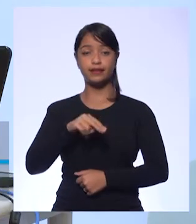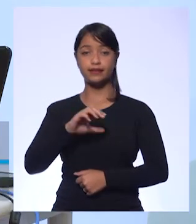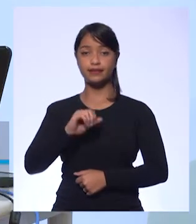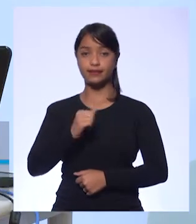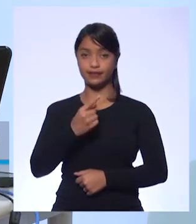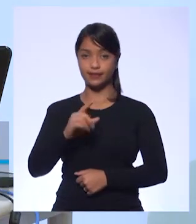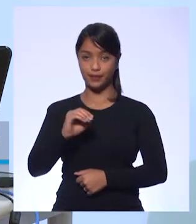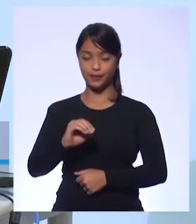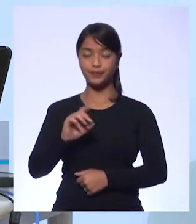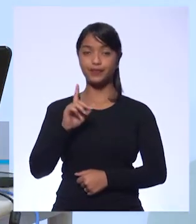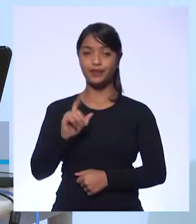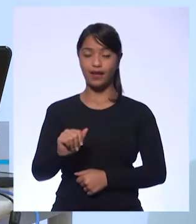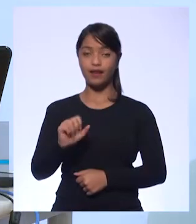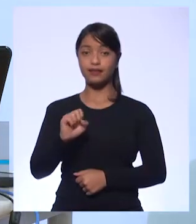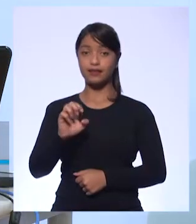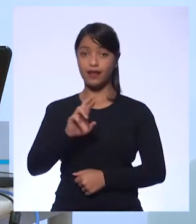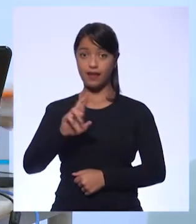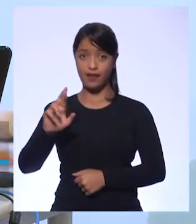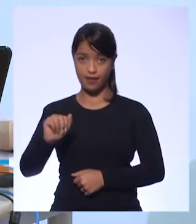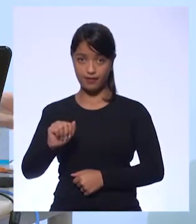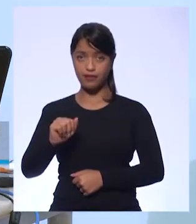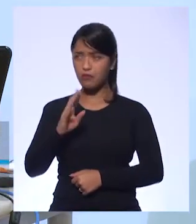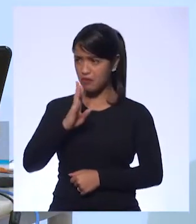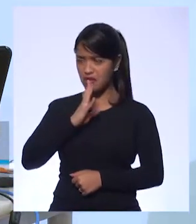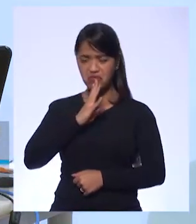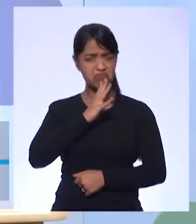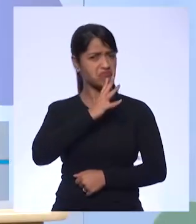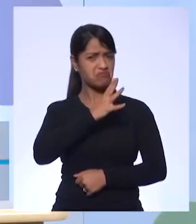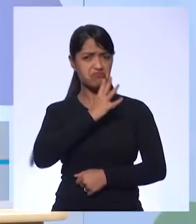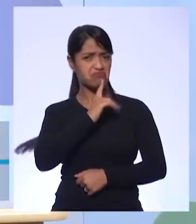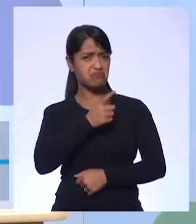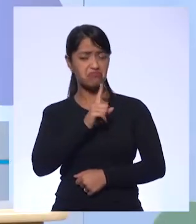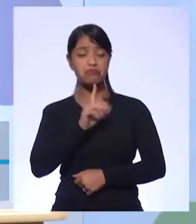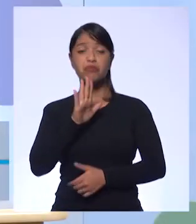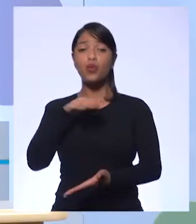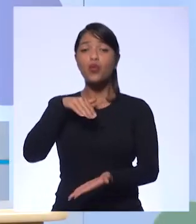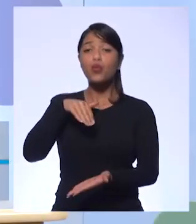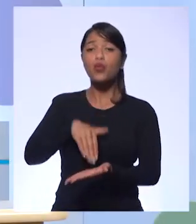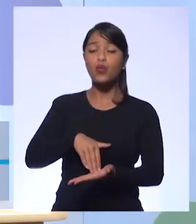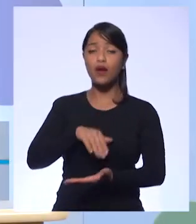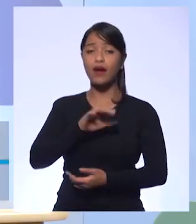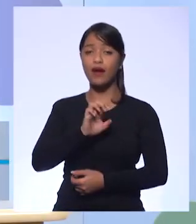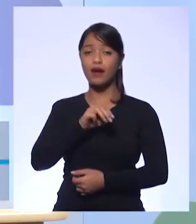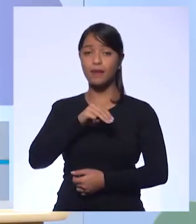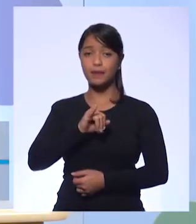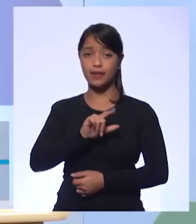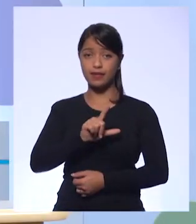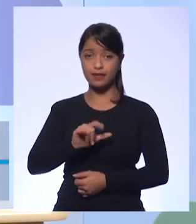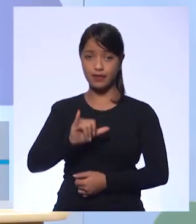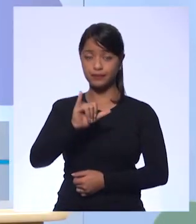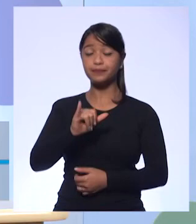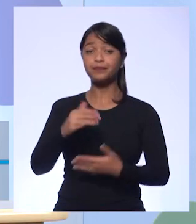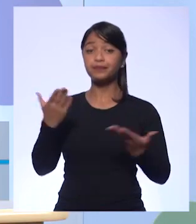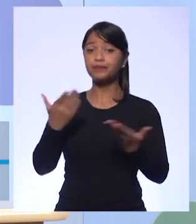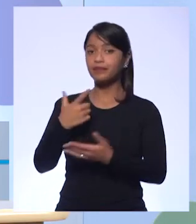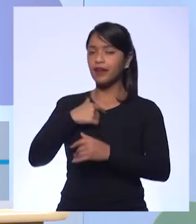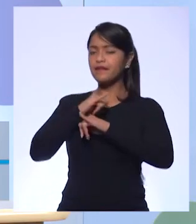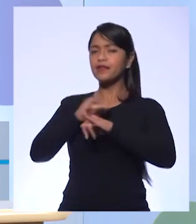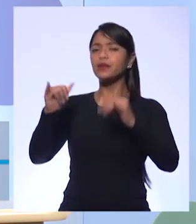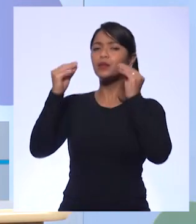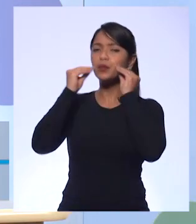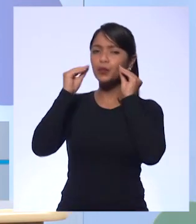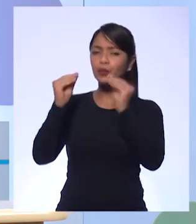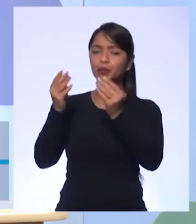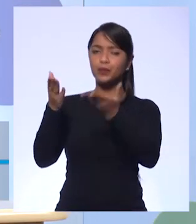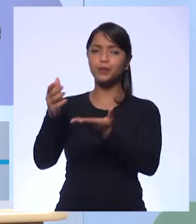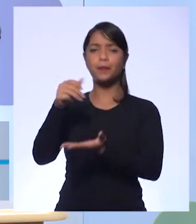a Emily Costa. Então, nossos beijos hoje são esses. E deixa eu mandar um beijo pra Maria e a sua mãe Luzia, que elas sempre estão assistindo e falou: eu queria tanto